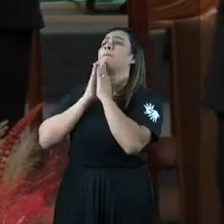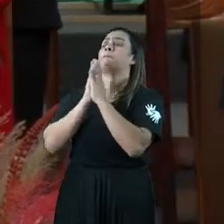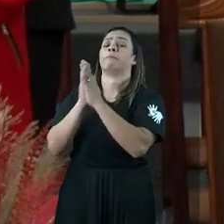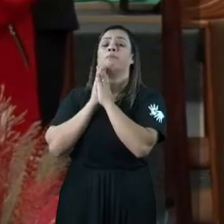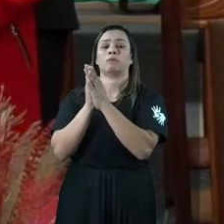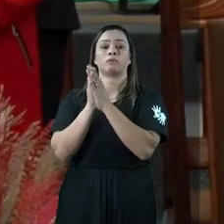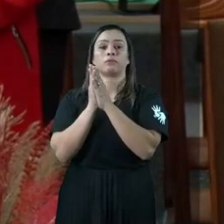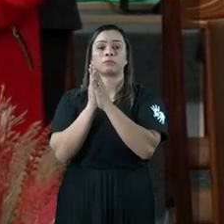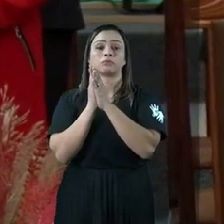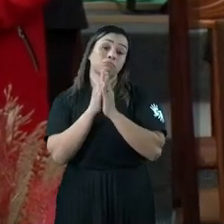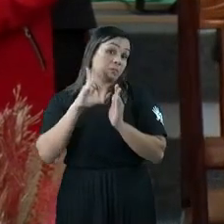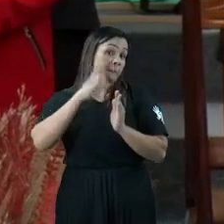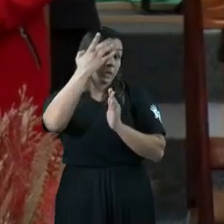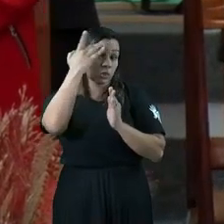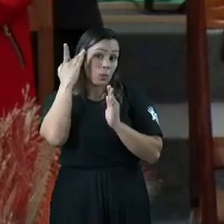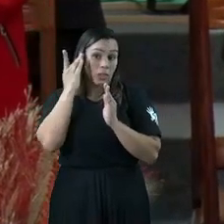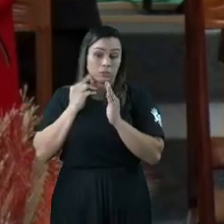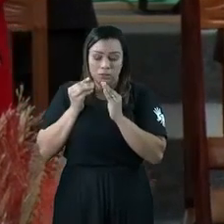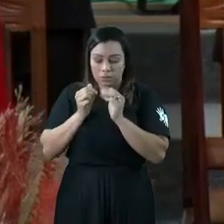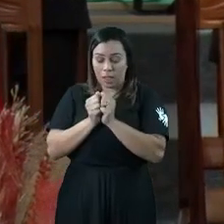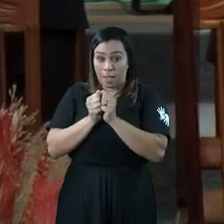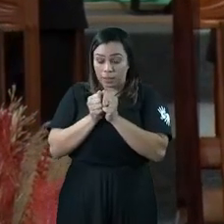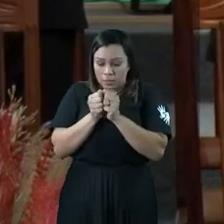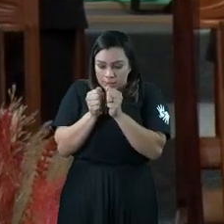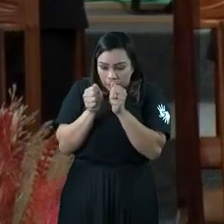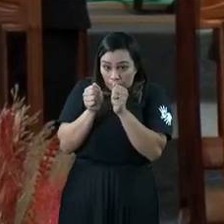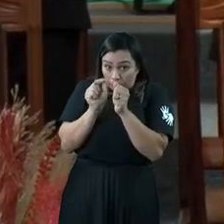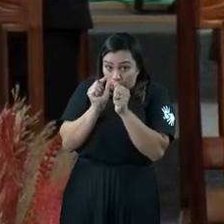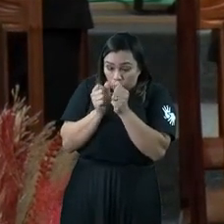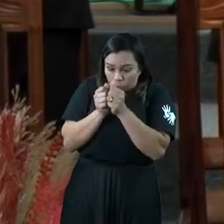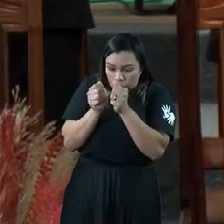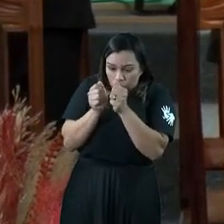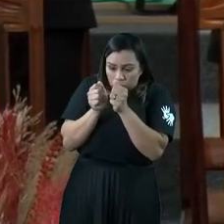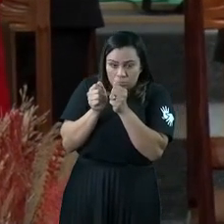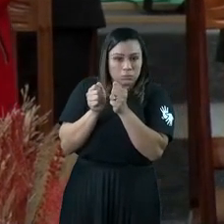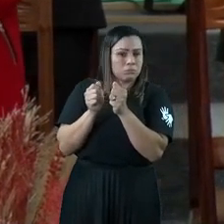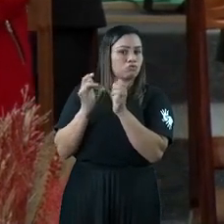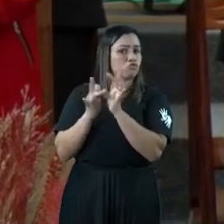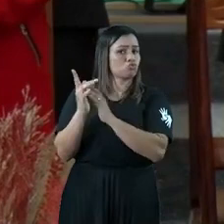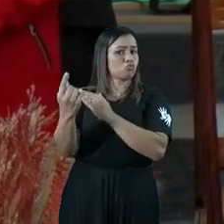Porque tem gente que abre uma fresta, ele não entra em fresta, ele só entra se a gente levantar as portas por completo.